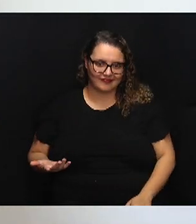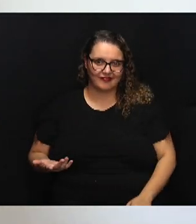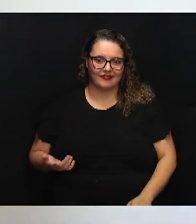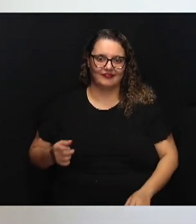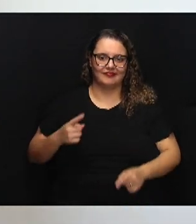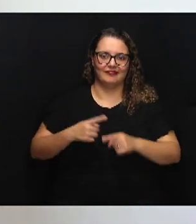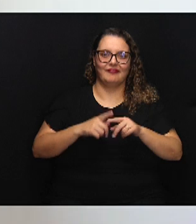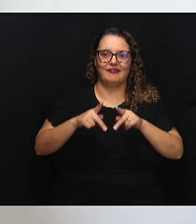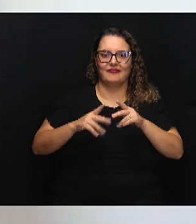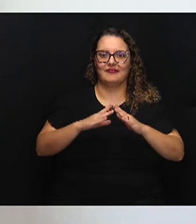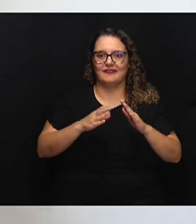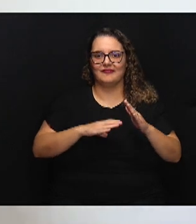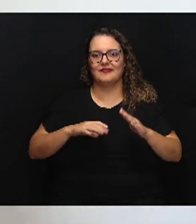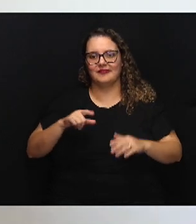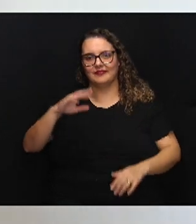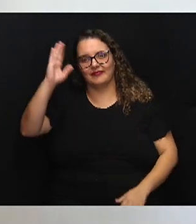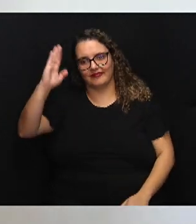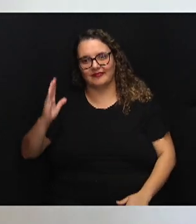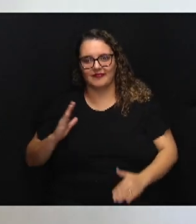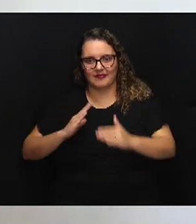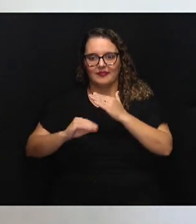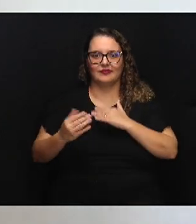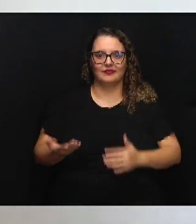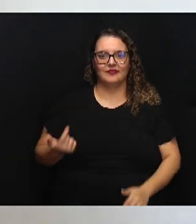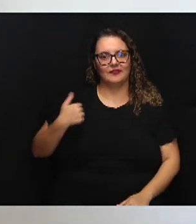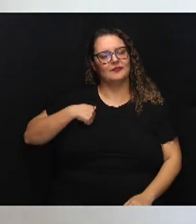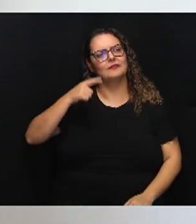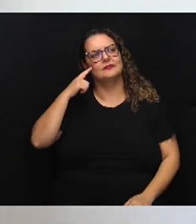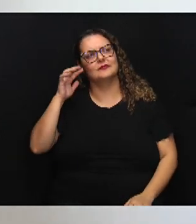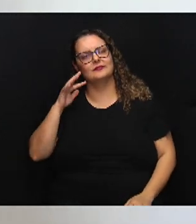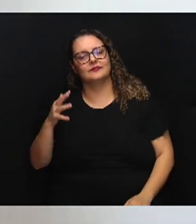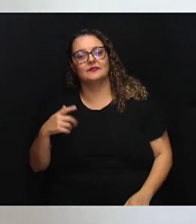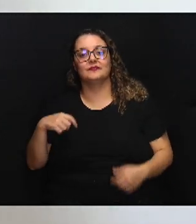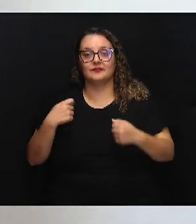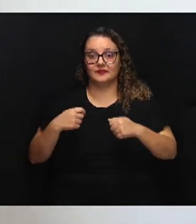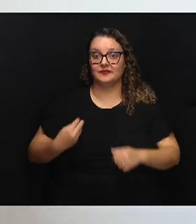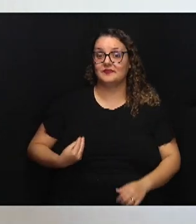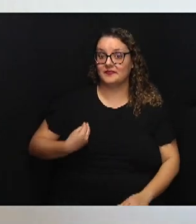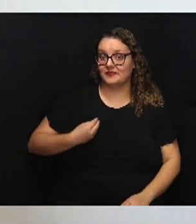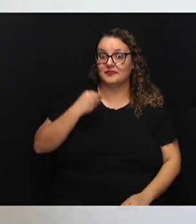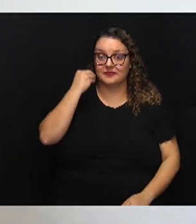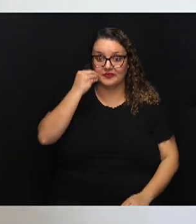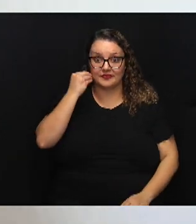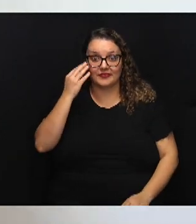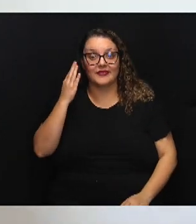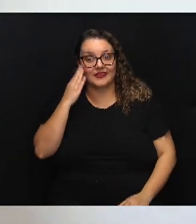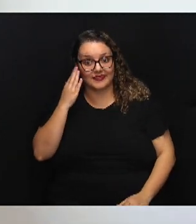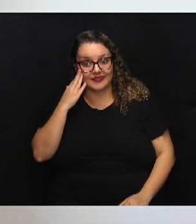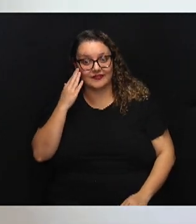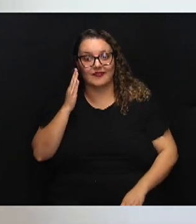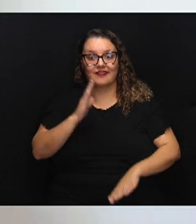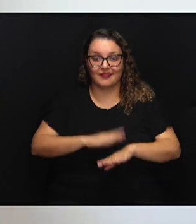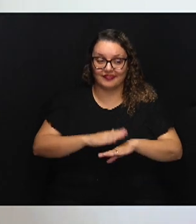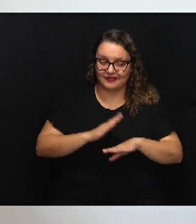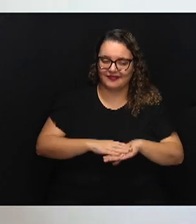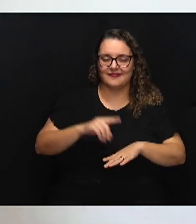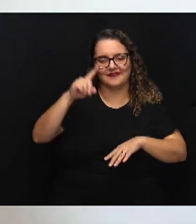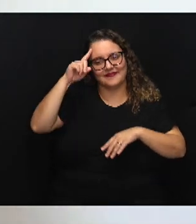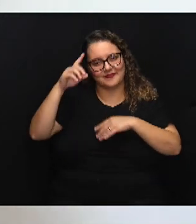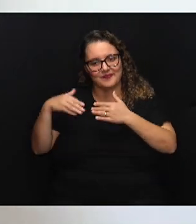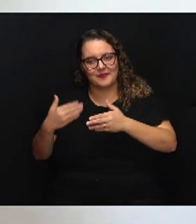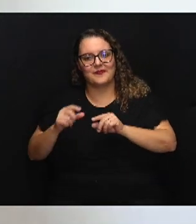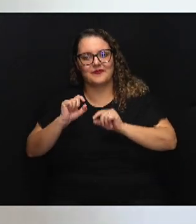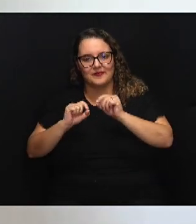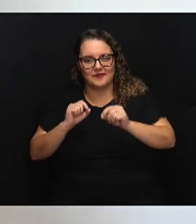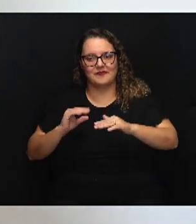atendo na minha clínica são brasileiros imigrantes. Então, eu pensei, eu preciso viver essa experiência para entender na pele, literalmente, o que